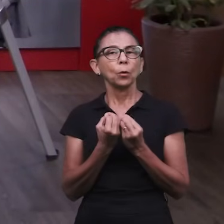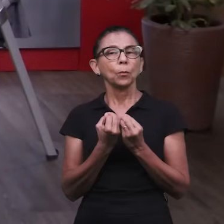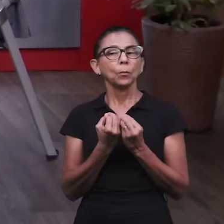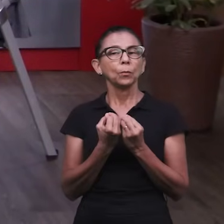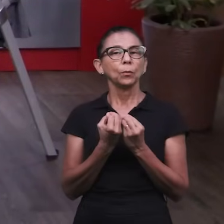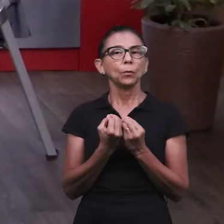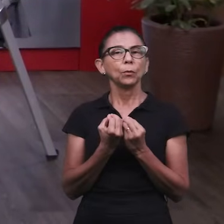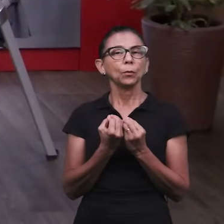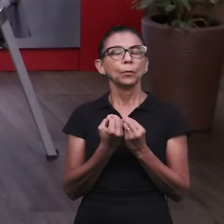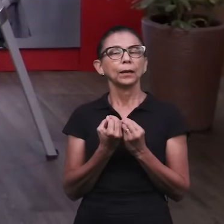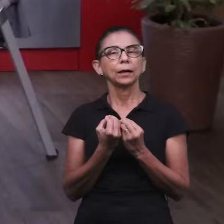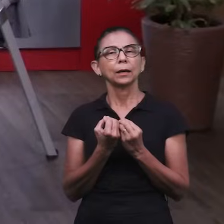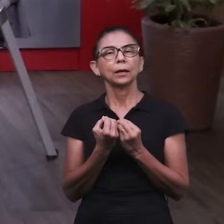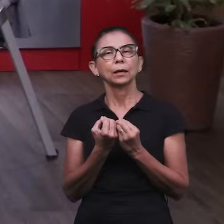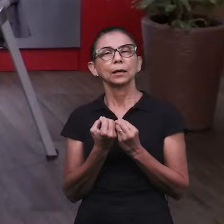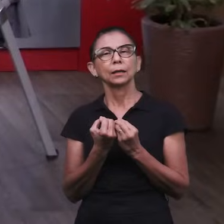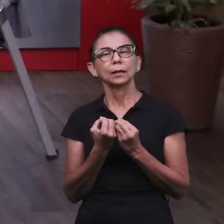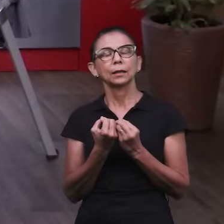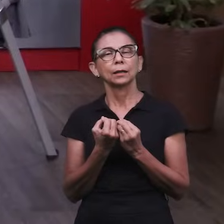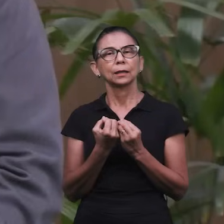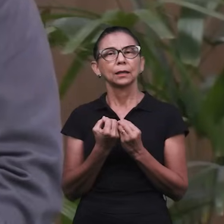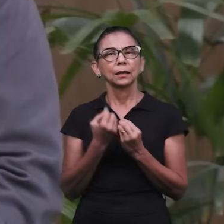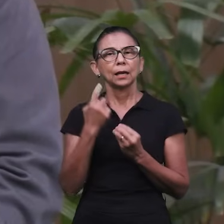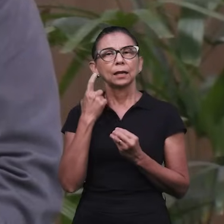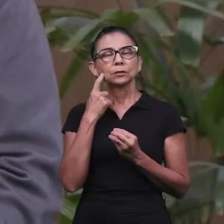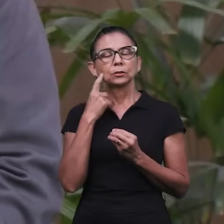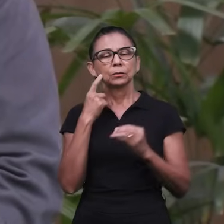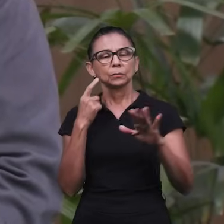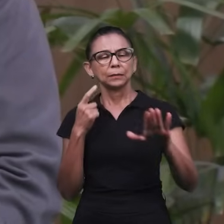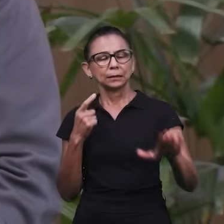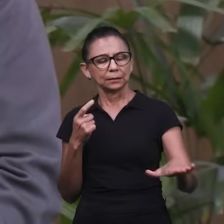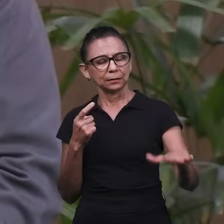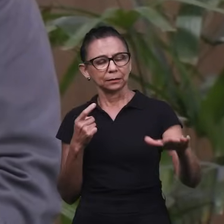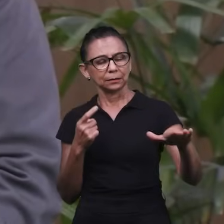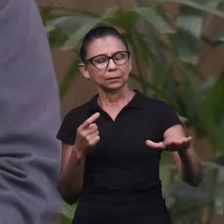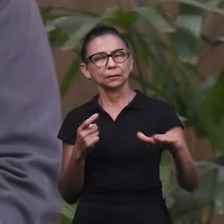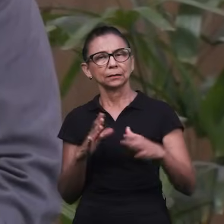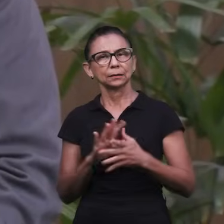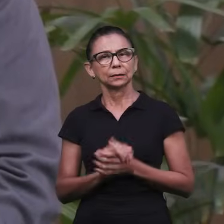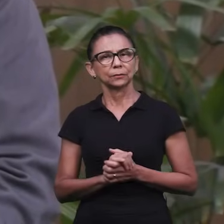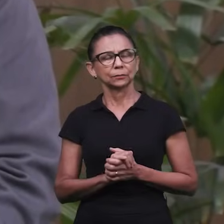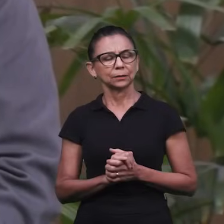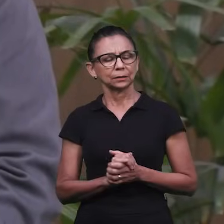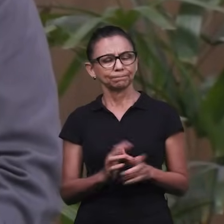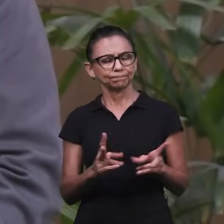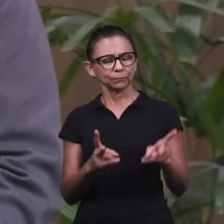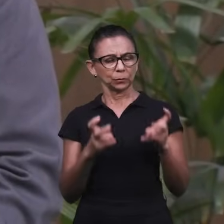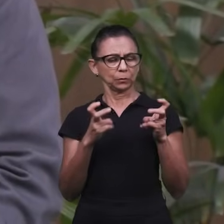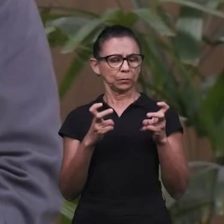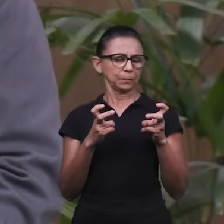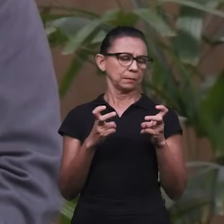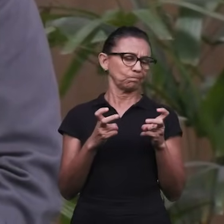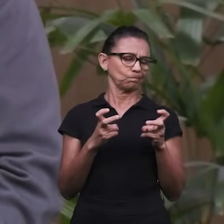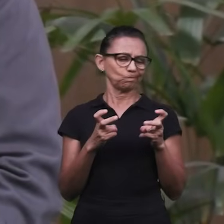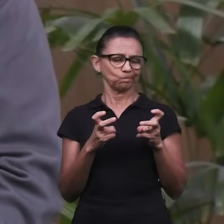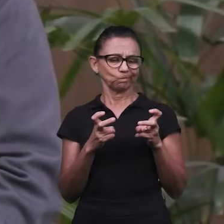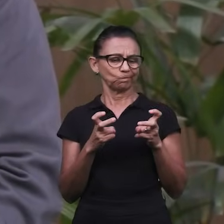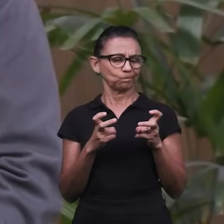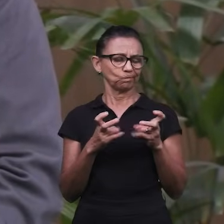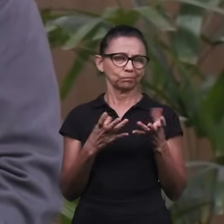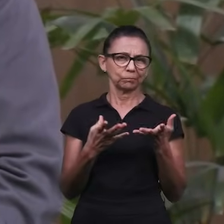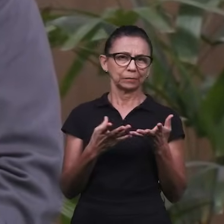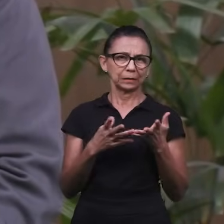uma criança ela pode ser diagnosticada ou identificada como